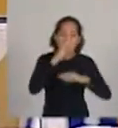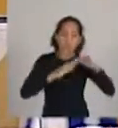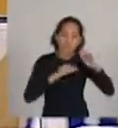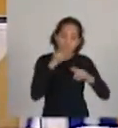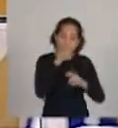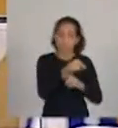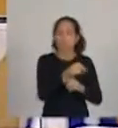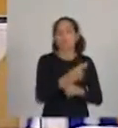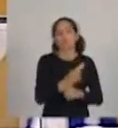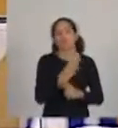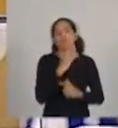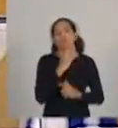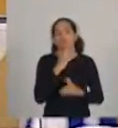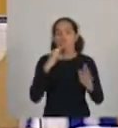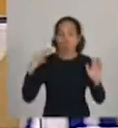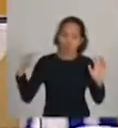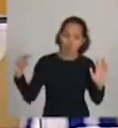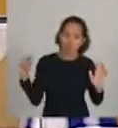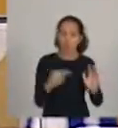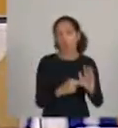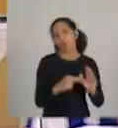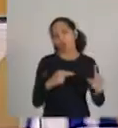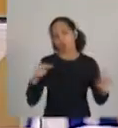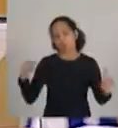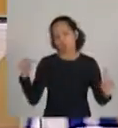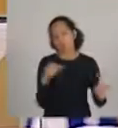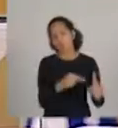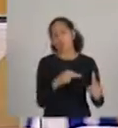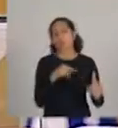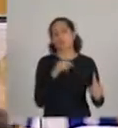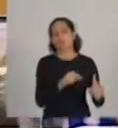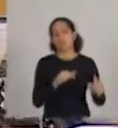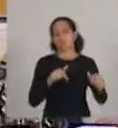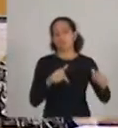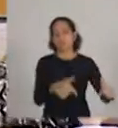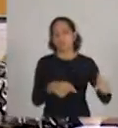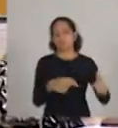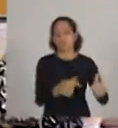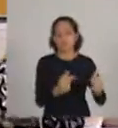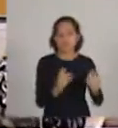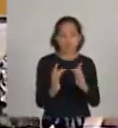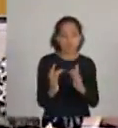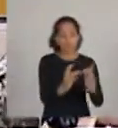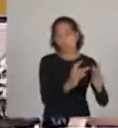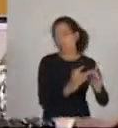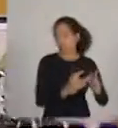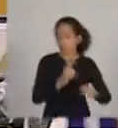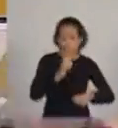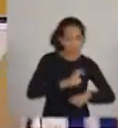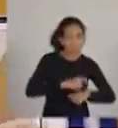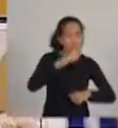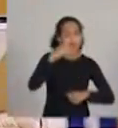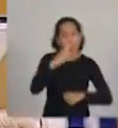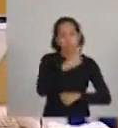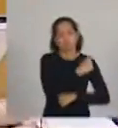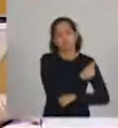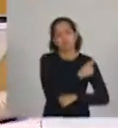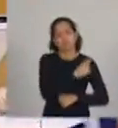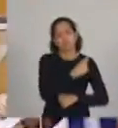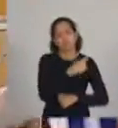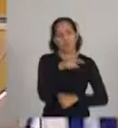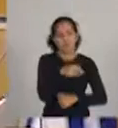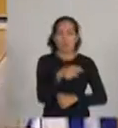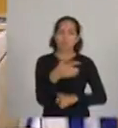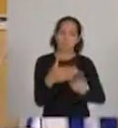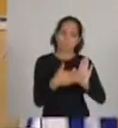um reconhecimento e pelo nível de exposição, eles sejam imediatamente vacinados contra a